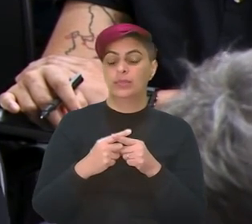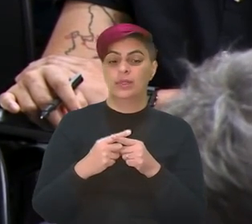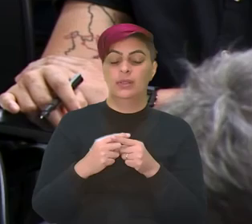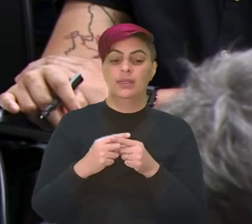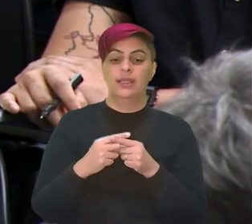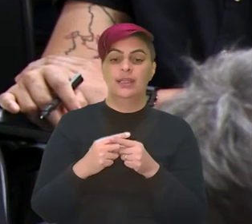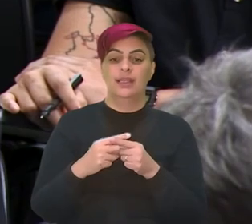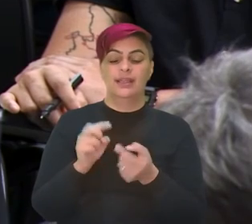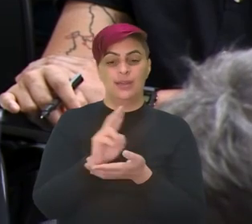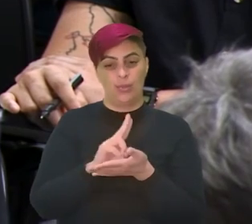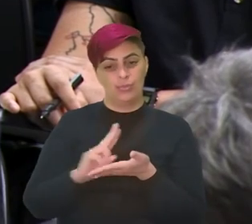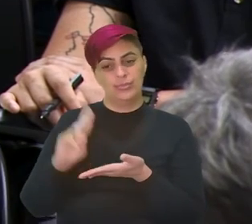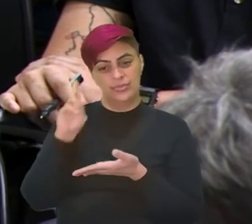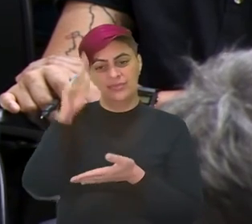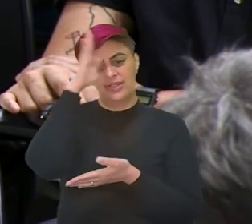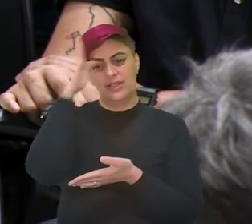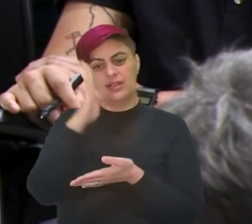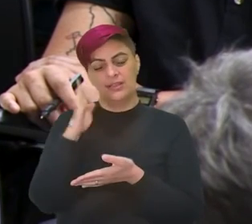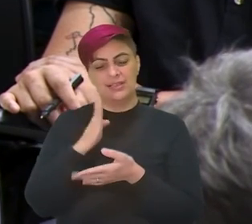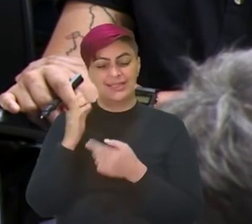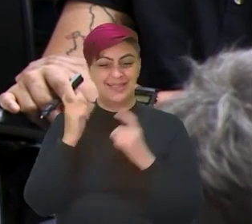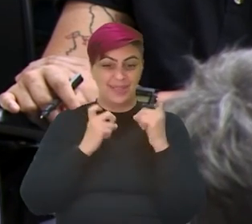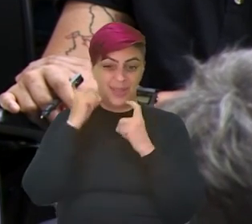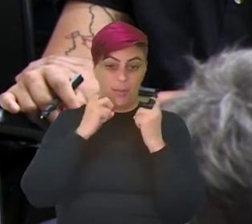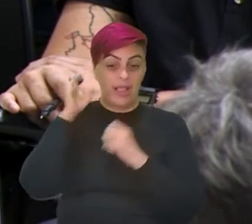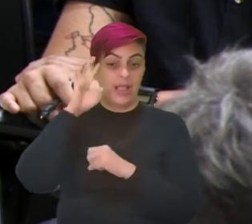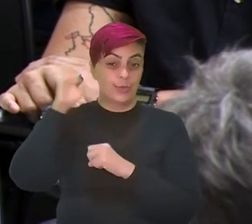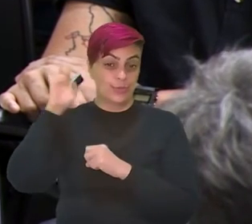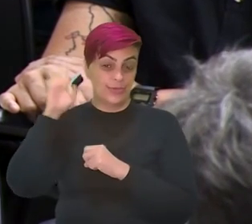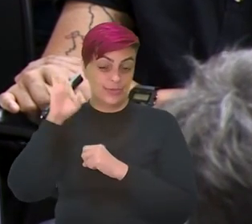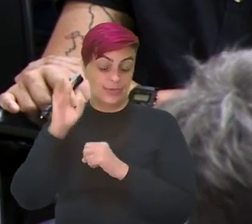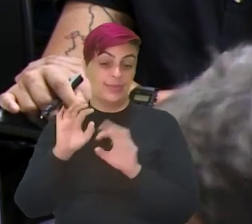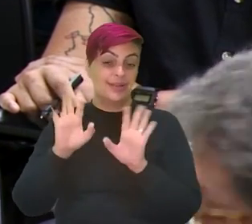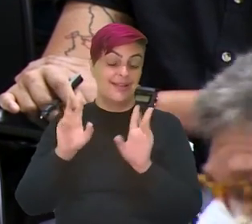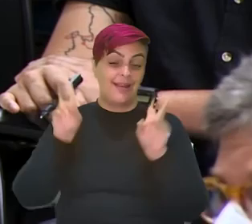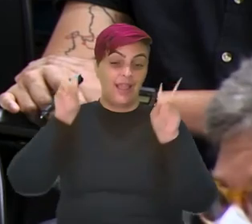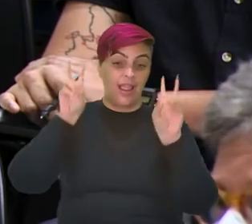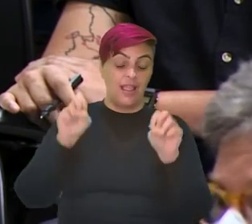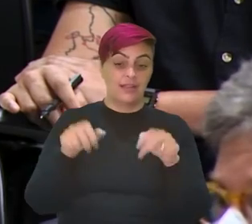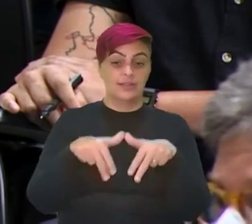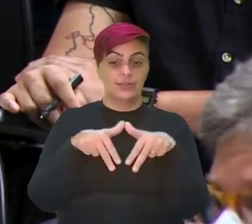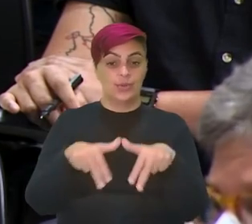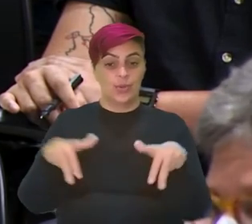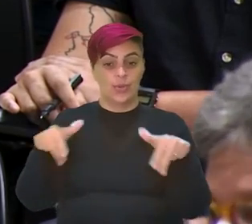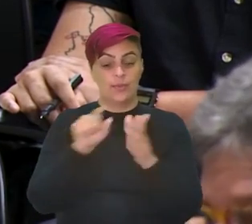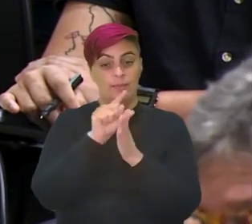à Constituição das Universidades Brasileiras, estavam muito preocupadas com as teorias e etnografia